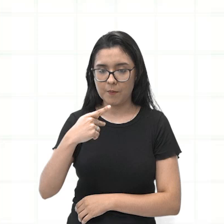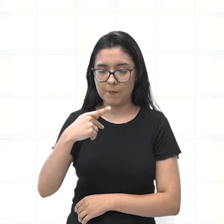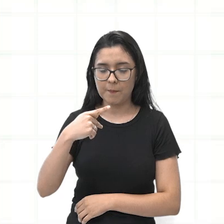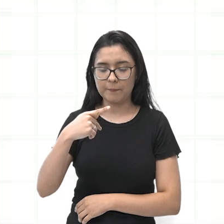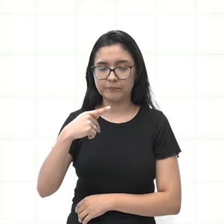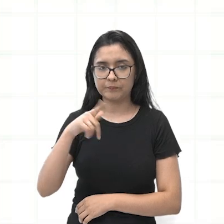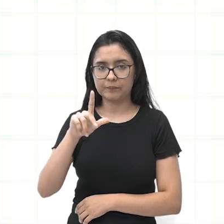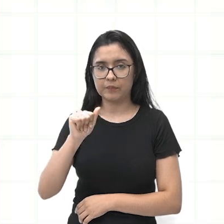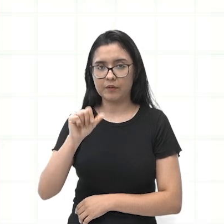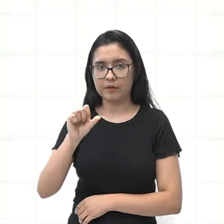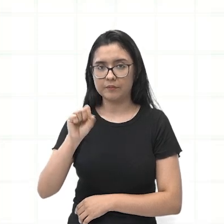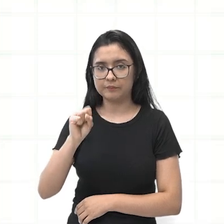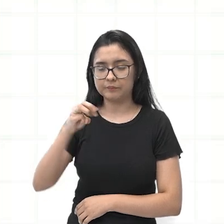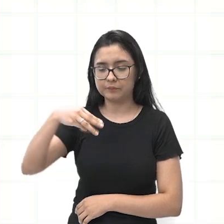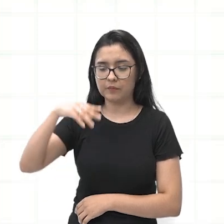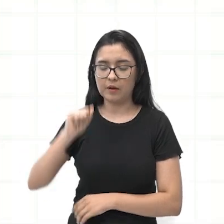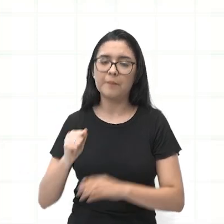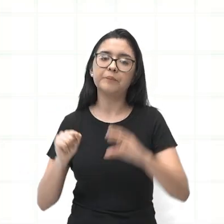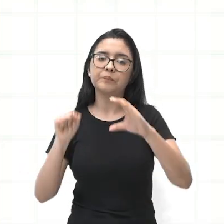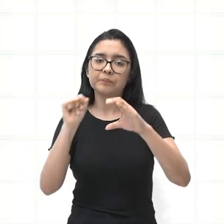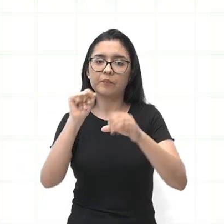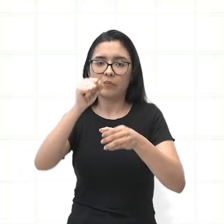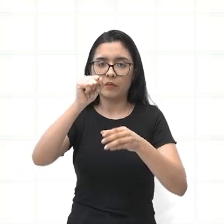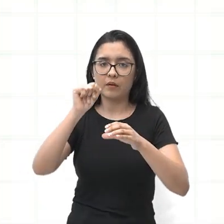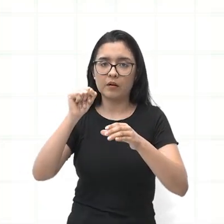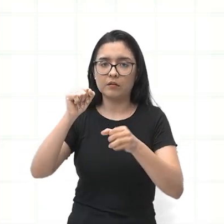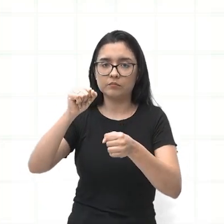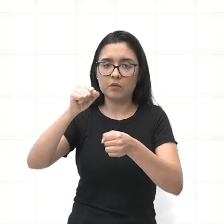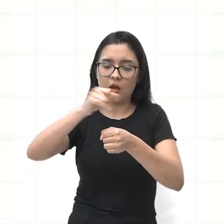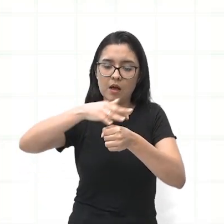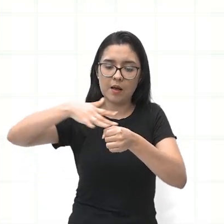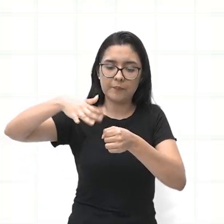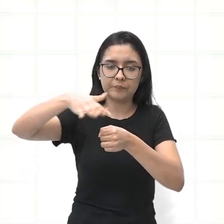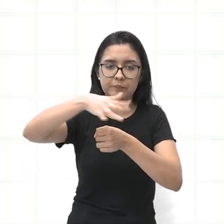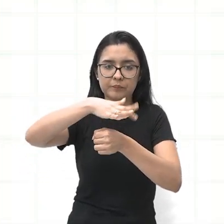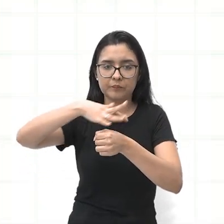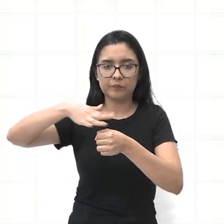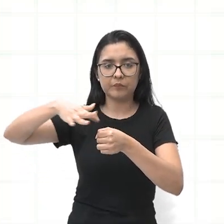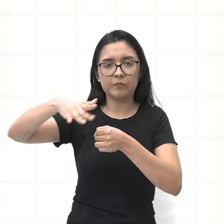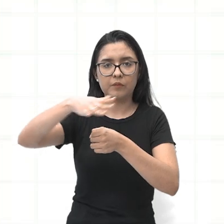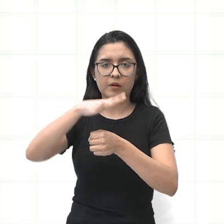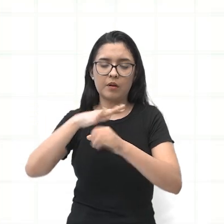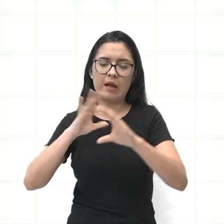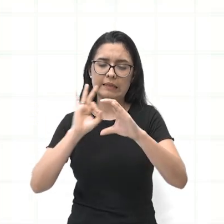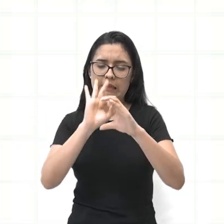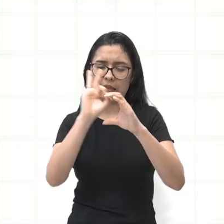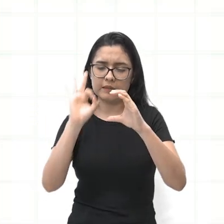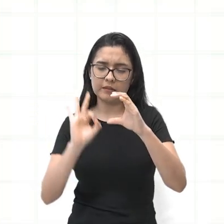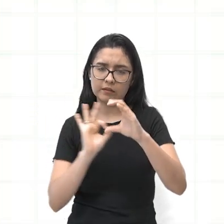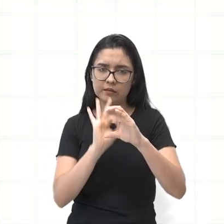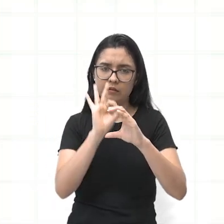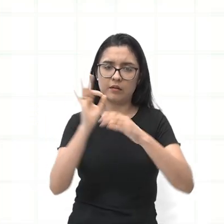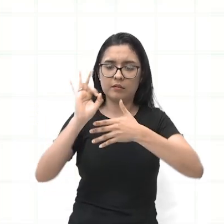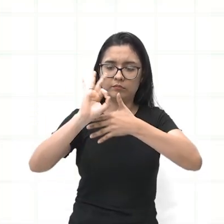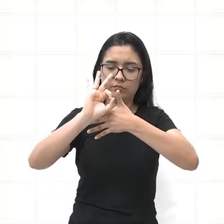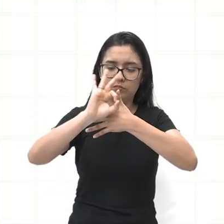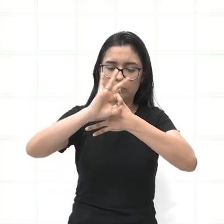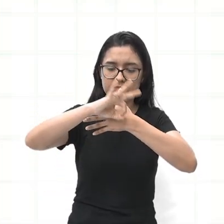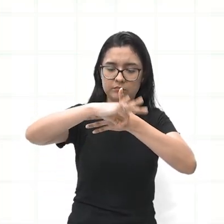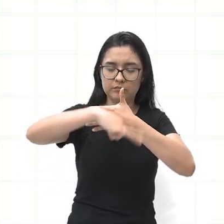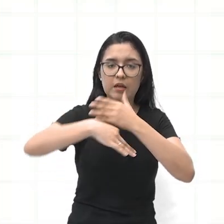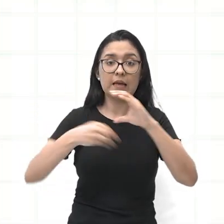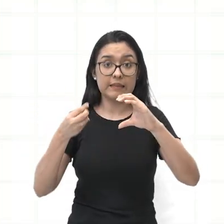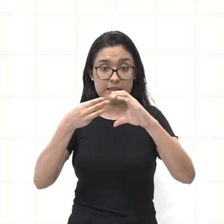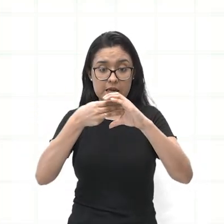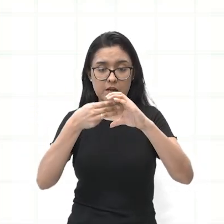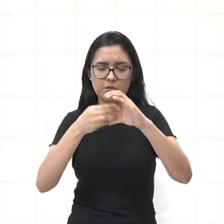células eucariontes que desempenham funções comparadas ao quê? A pequenos órgãos. Então, as organelas é como se fossem os órgãos dentro